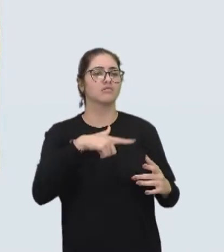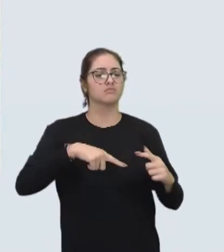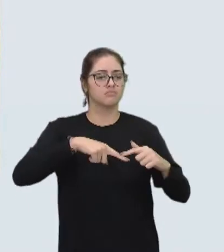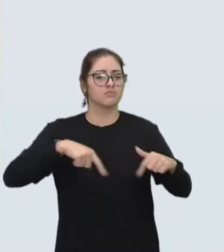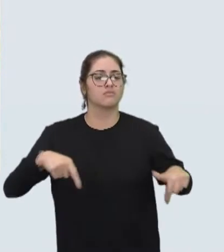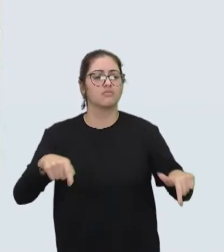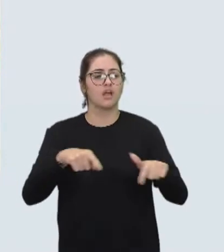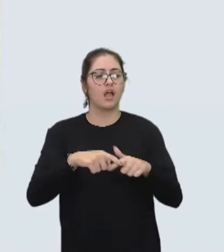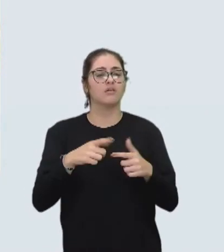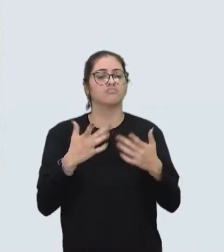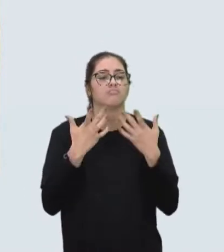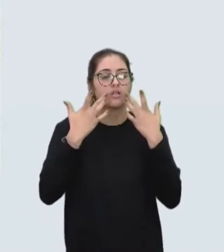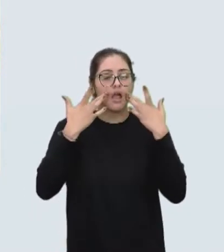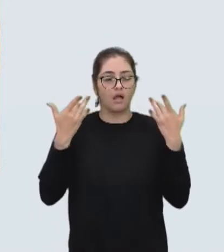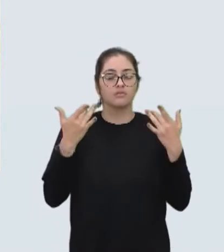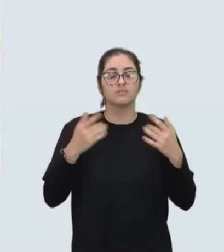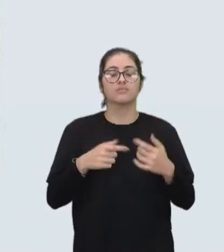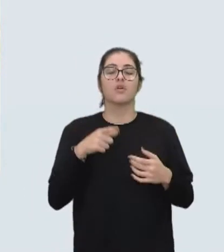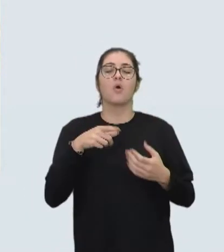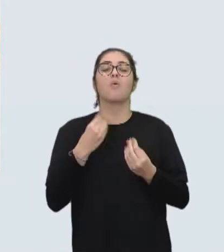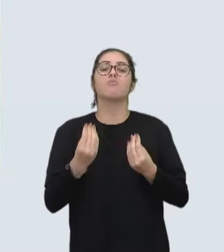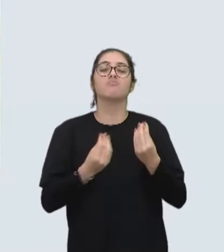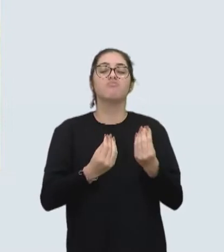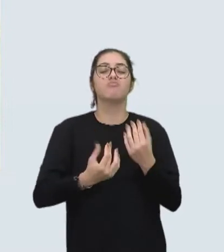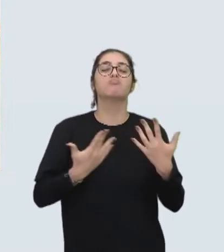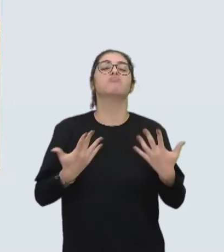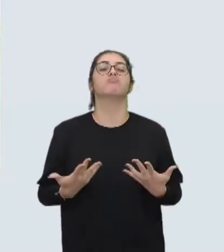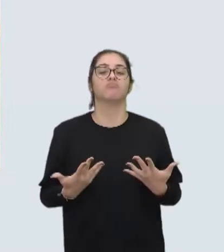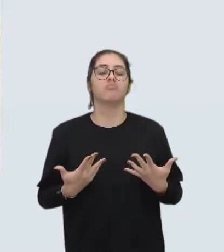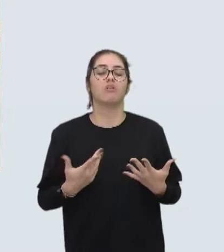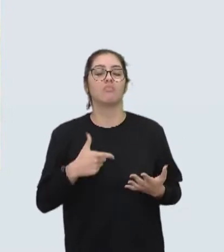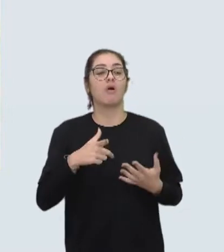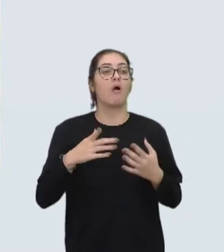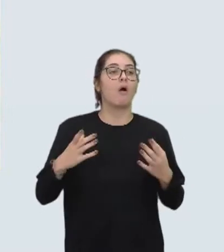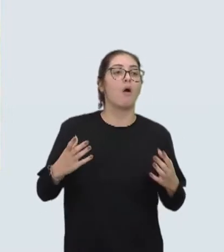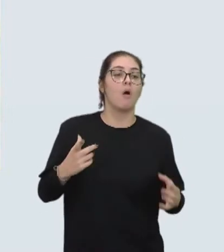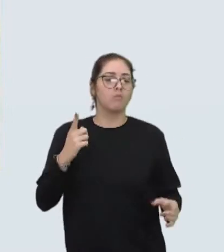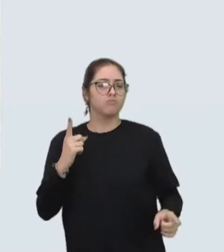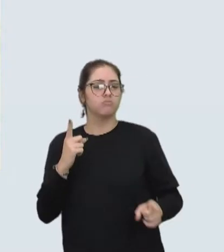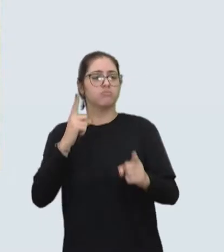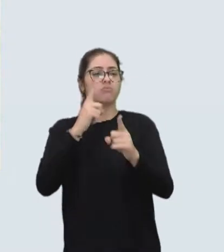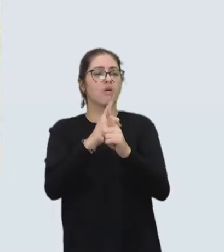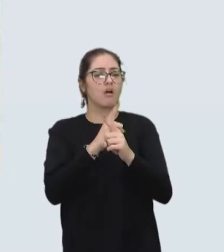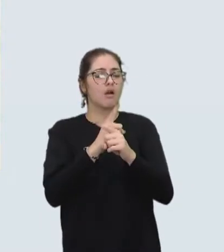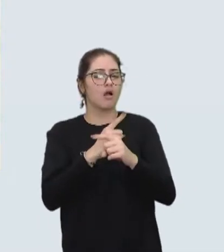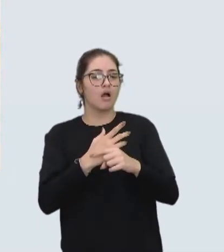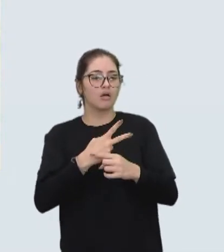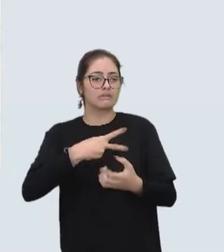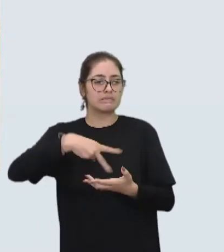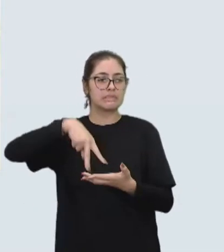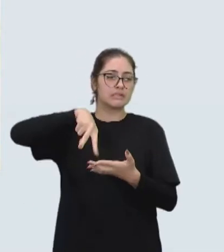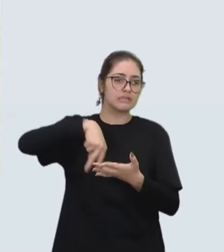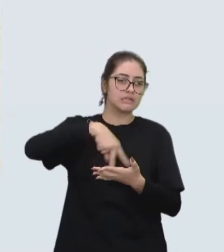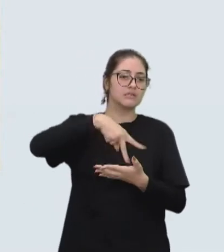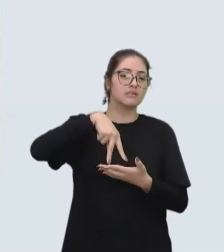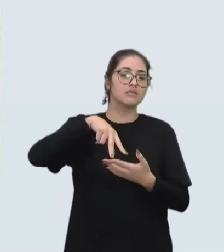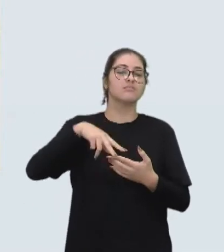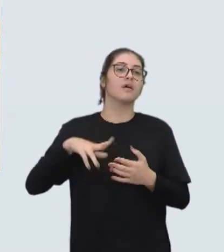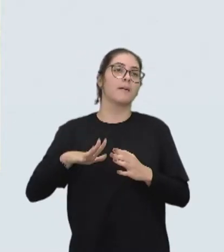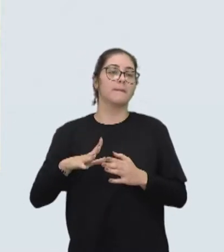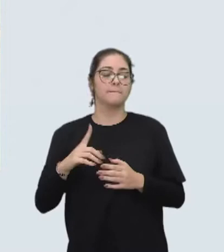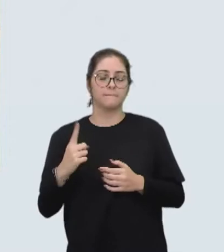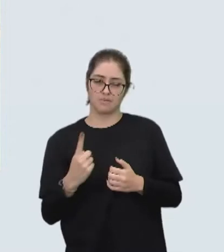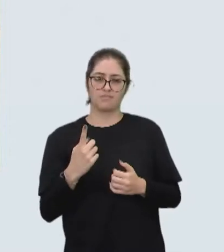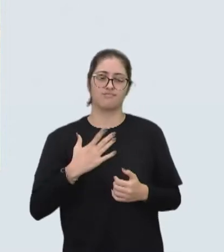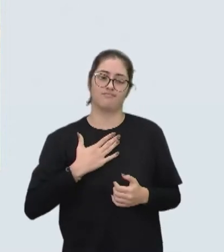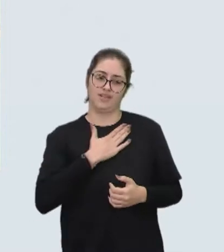estar aqui. Como que funciona? Como que você chegou até essa comunicação com a dança? Bem, primeiro é um